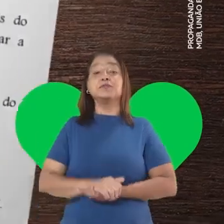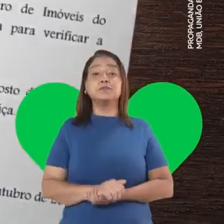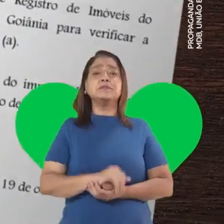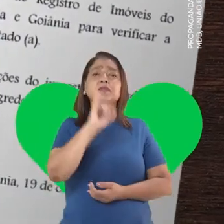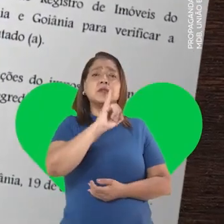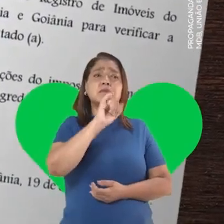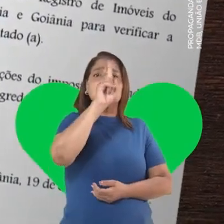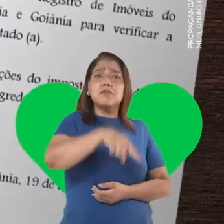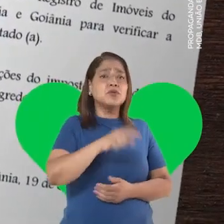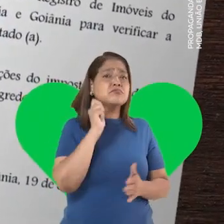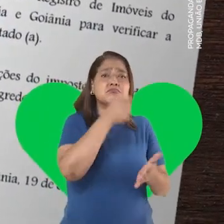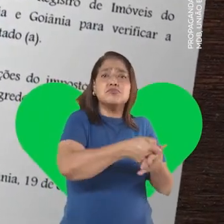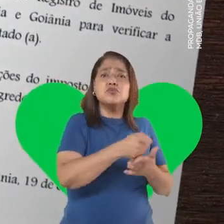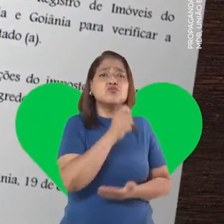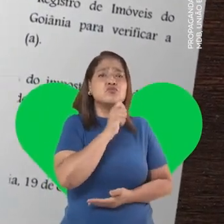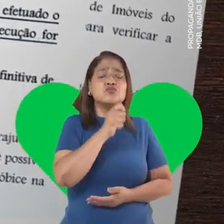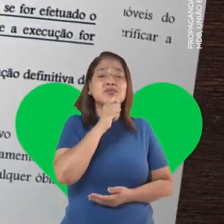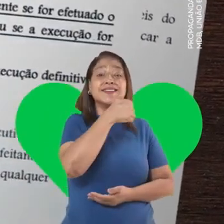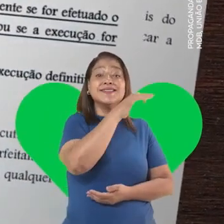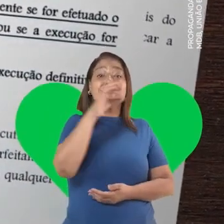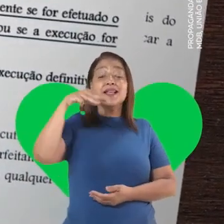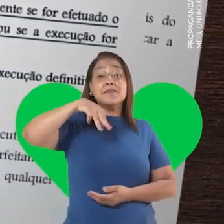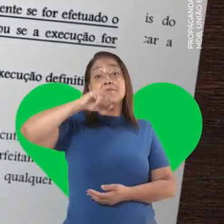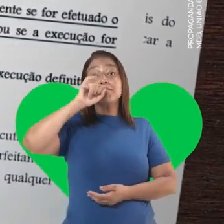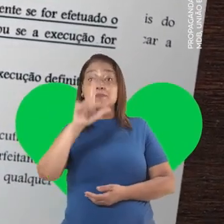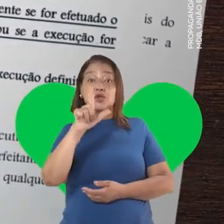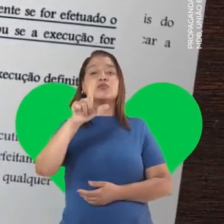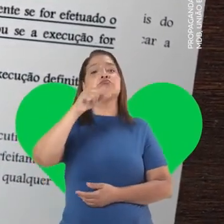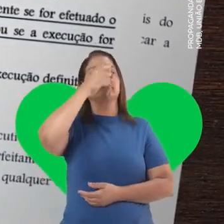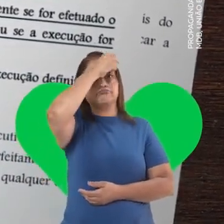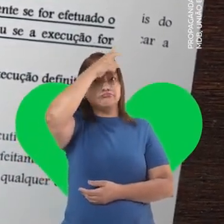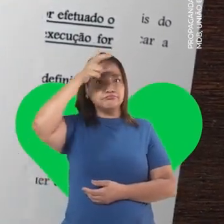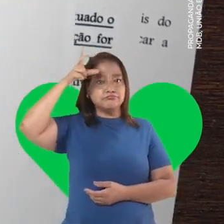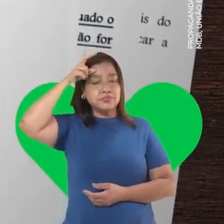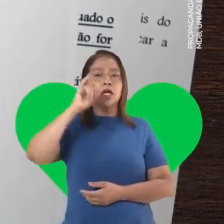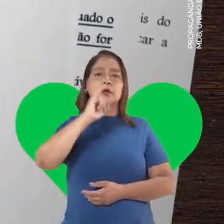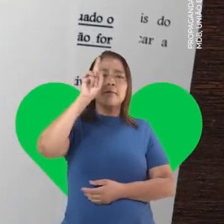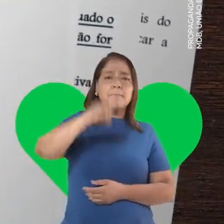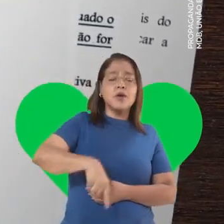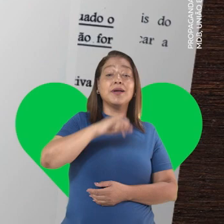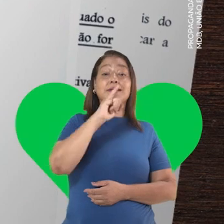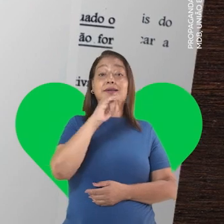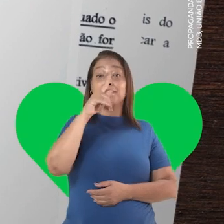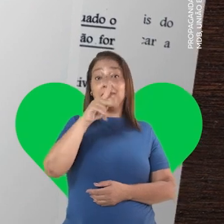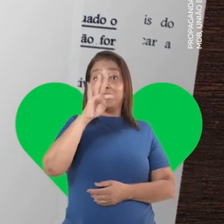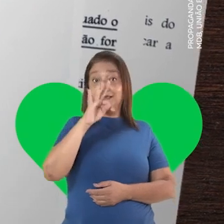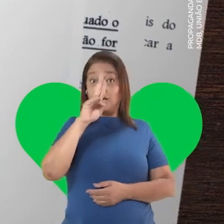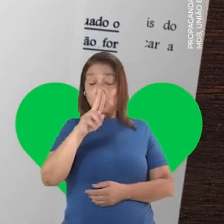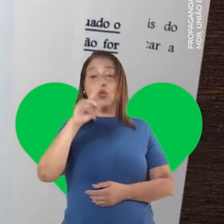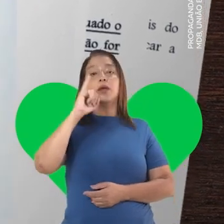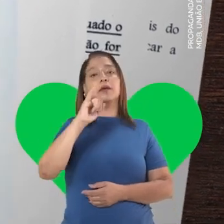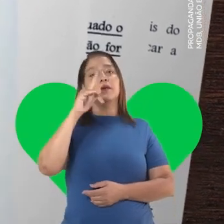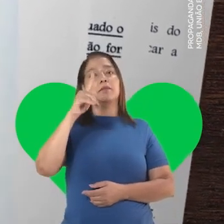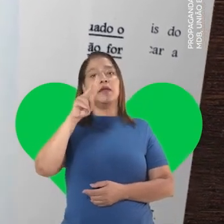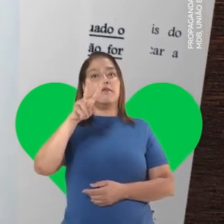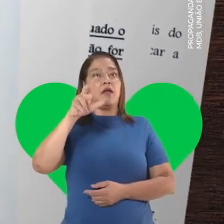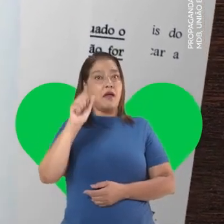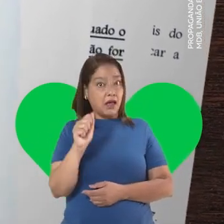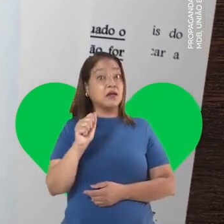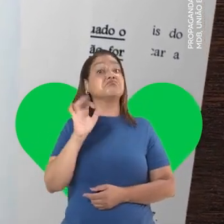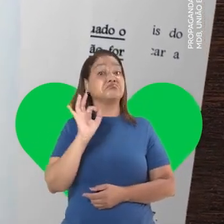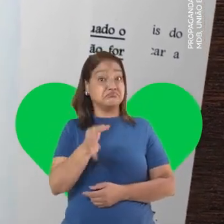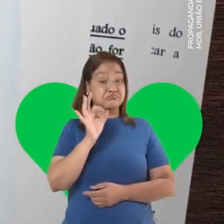impostos. Alcides deve mais de 100 mil ao município referentes a imposto como IPTU e IPVA. Isso mesmo,